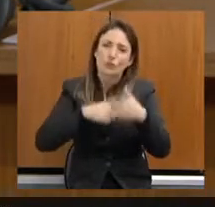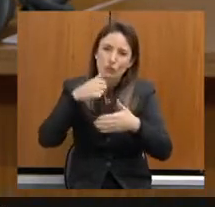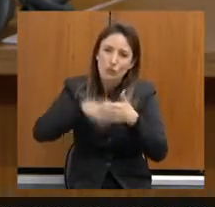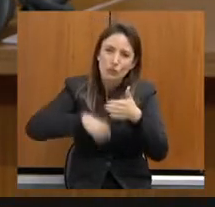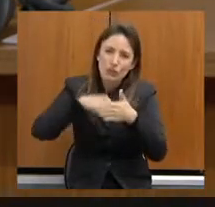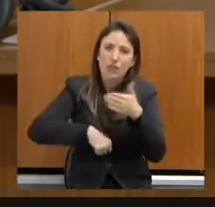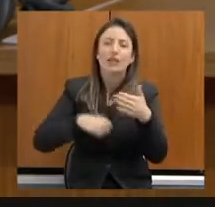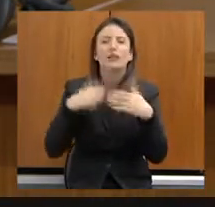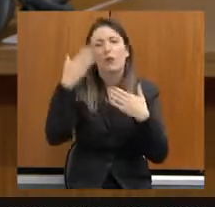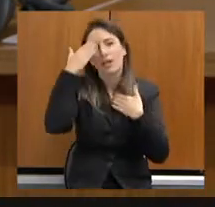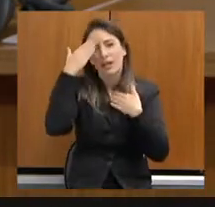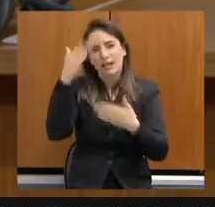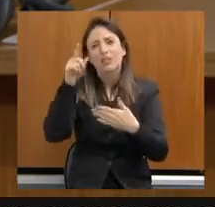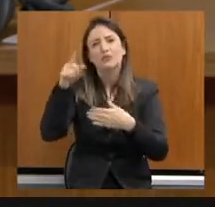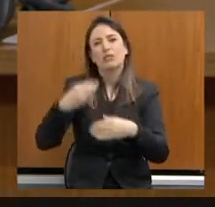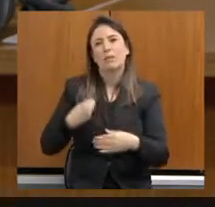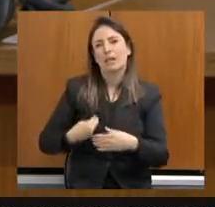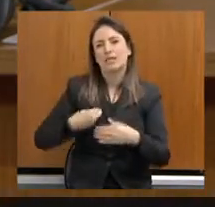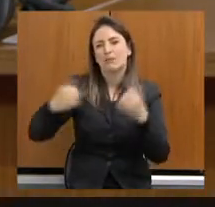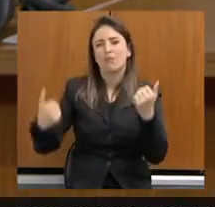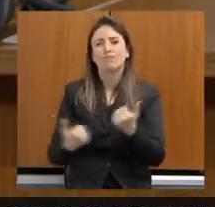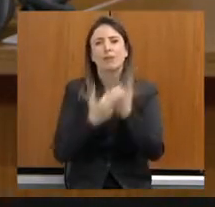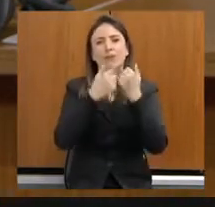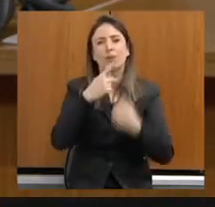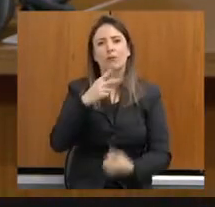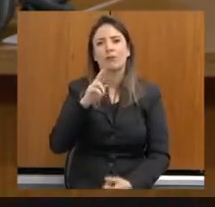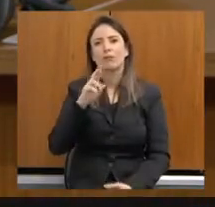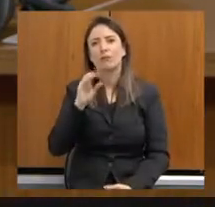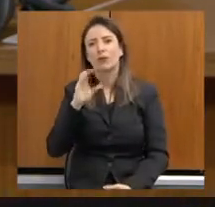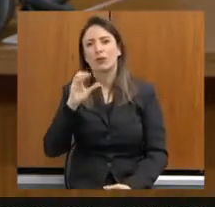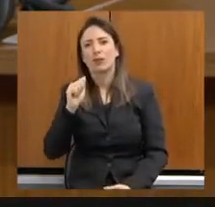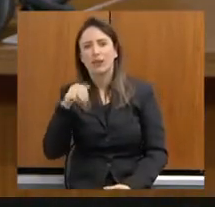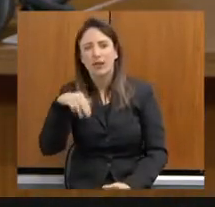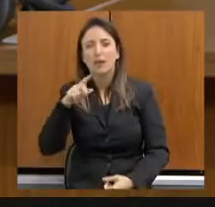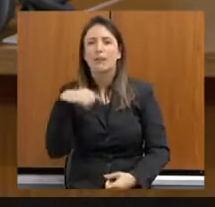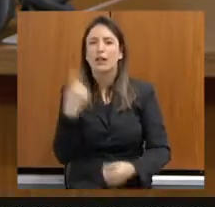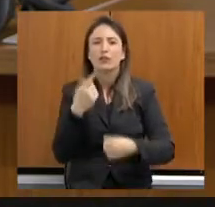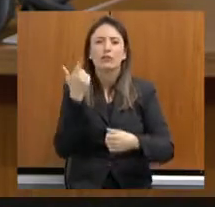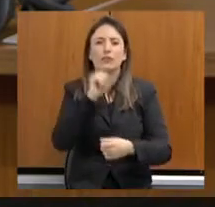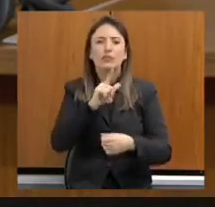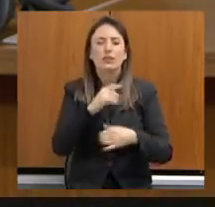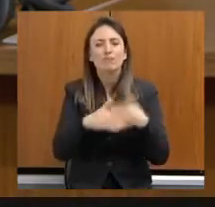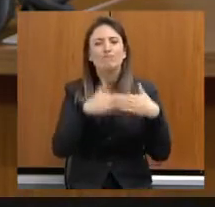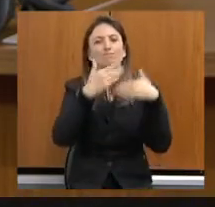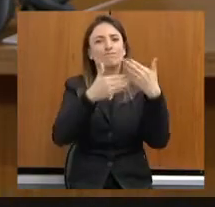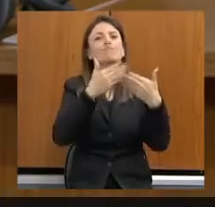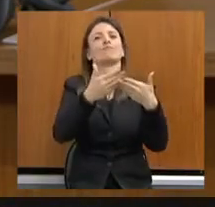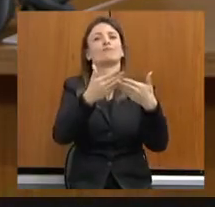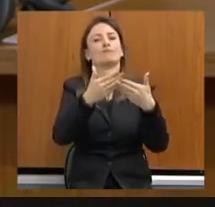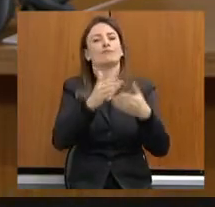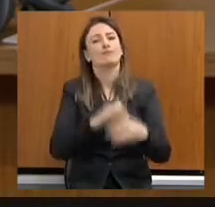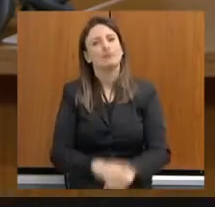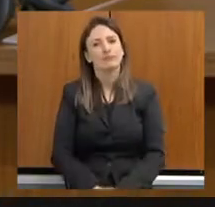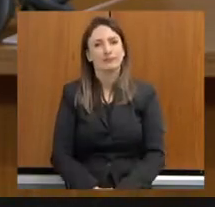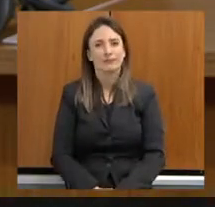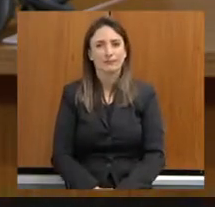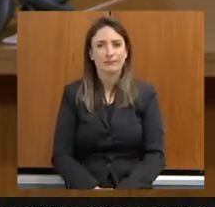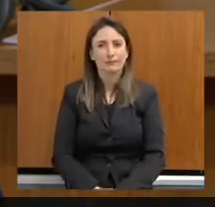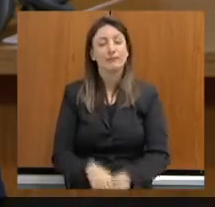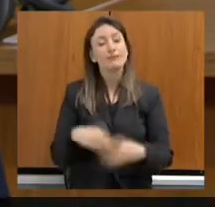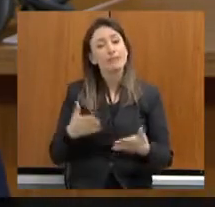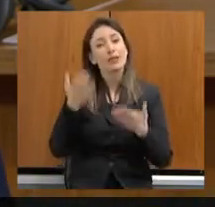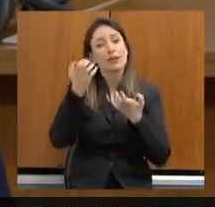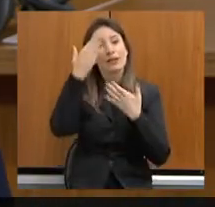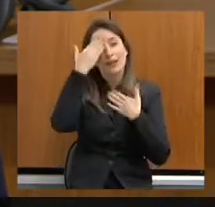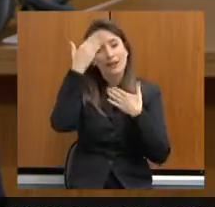pro cam que a gente possa avançar nesse requisito da nossa legislação um ano